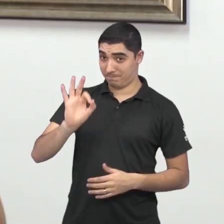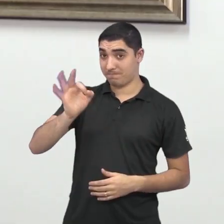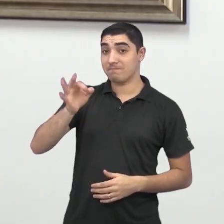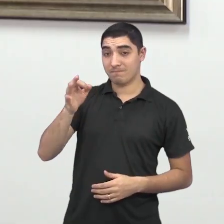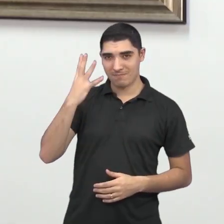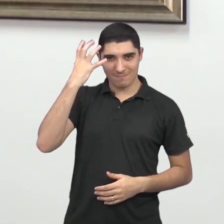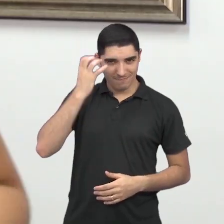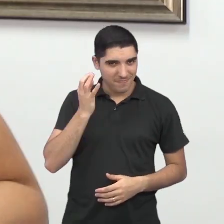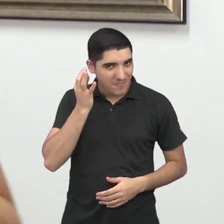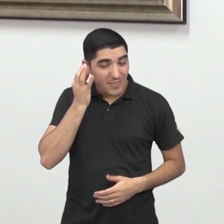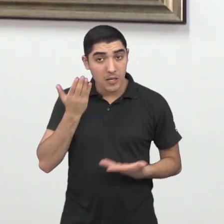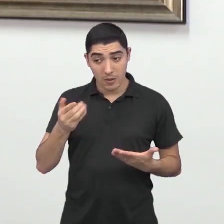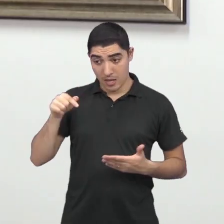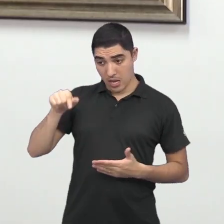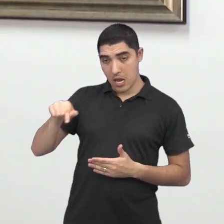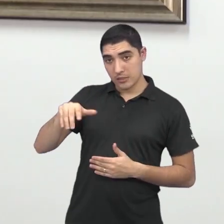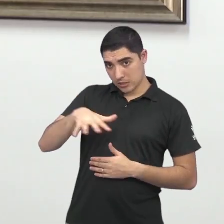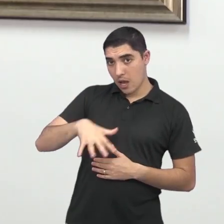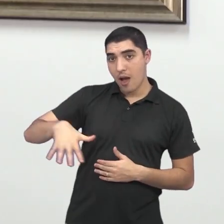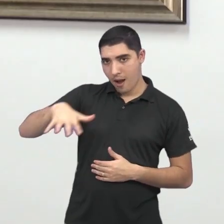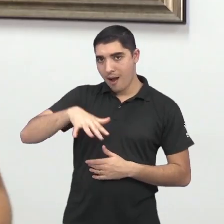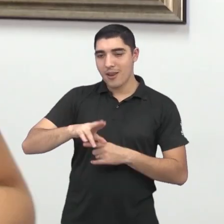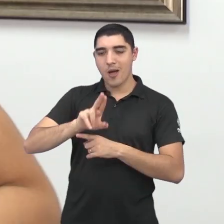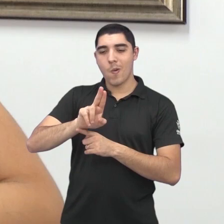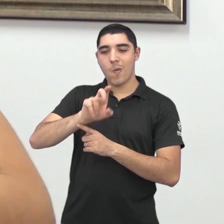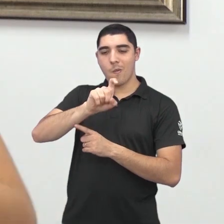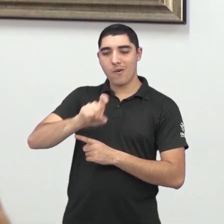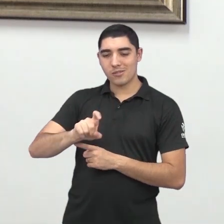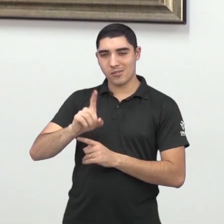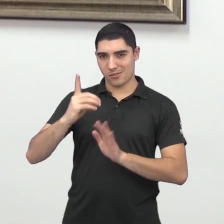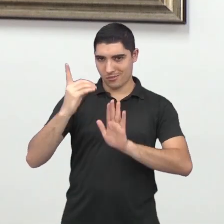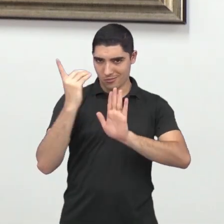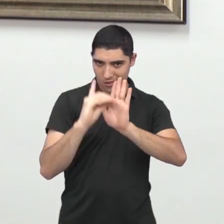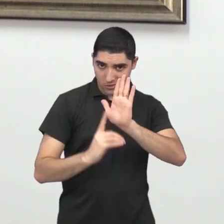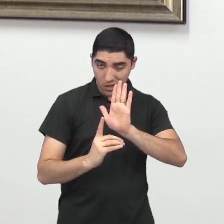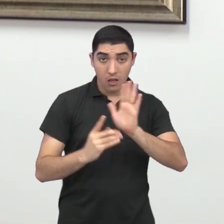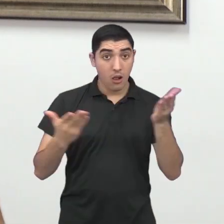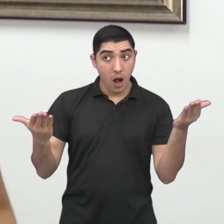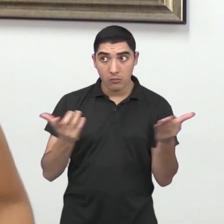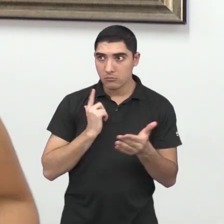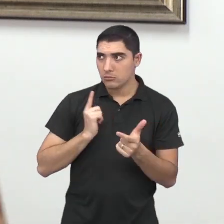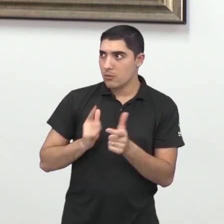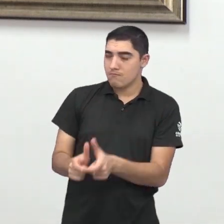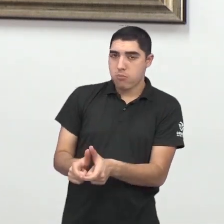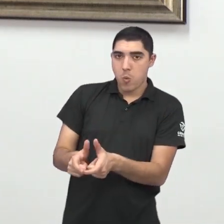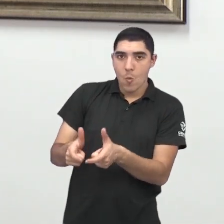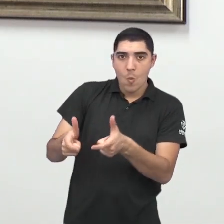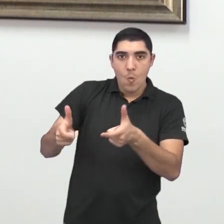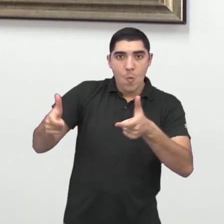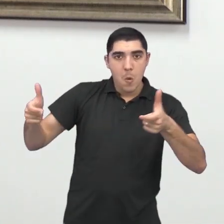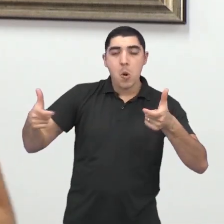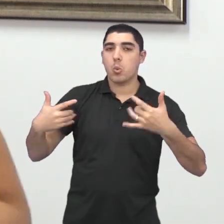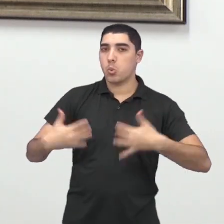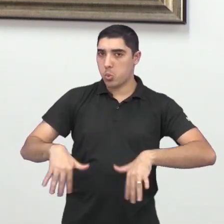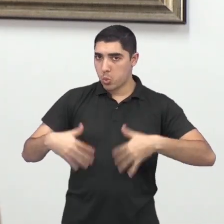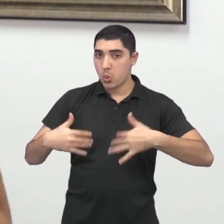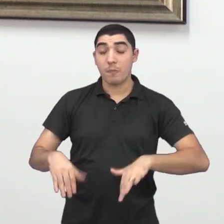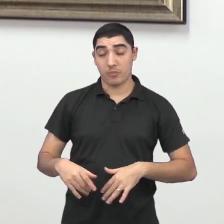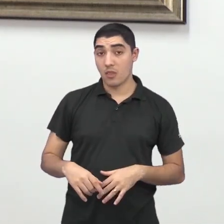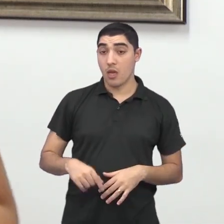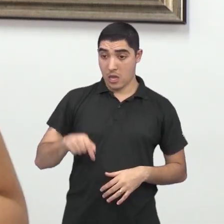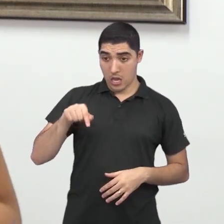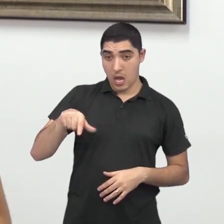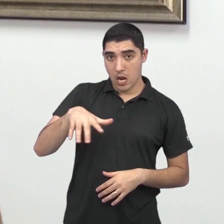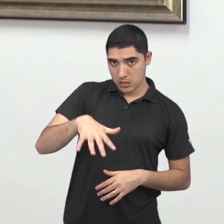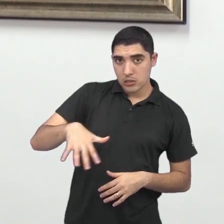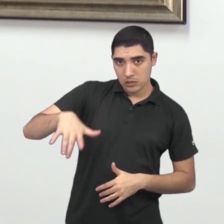O mercado para o UX Designer está cada vez mais promissor, gente, interessante. É um mercado,